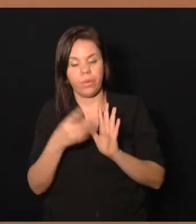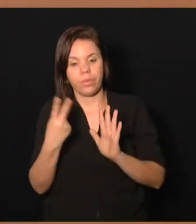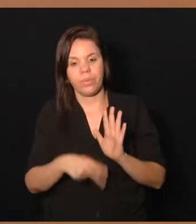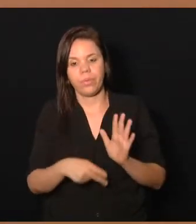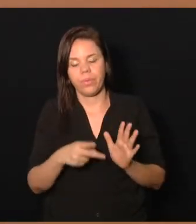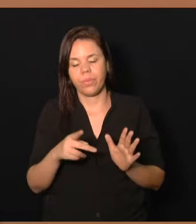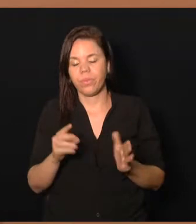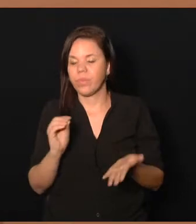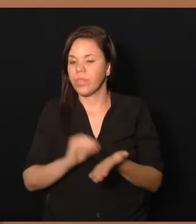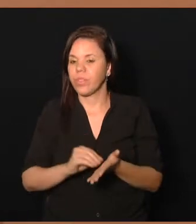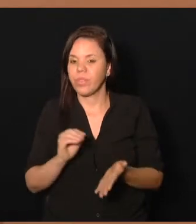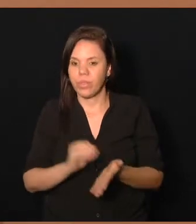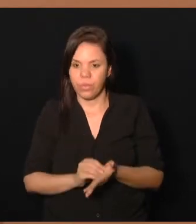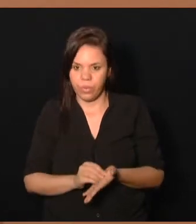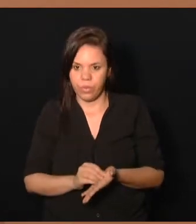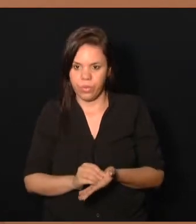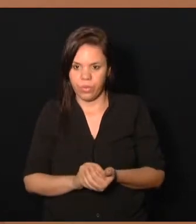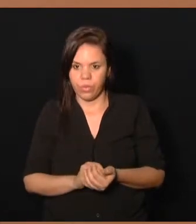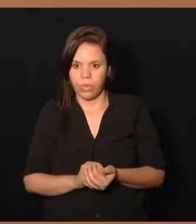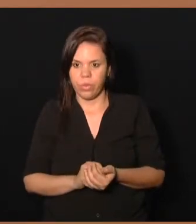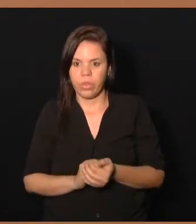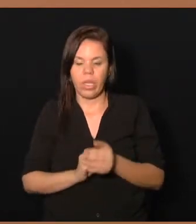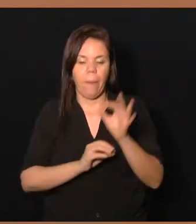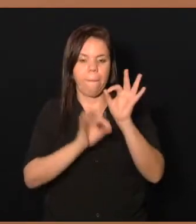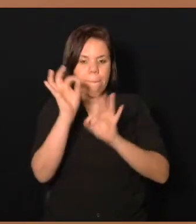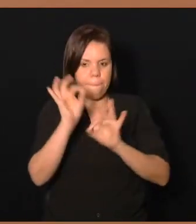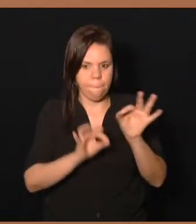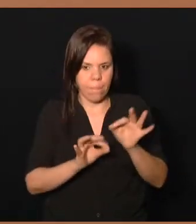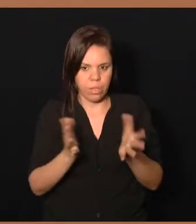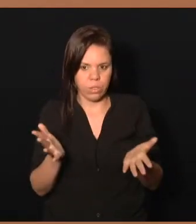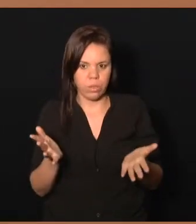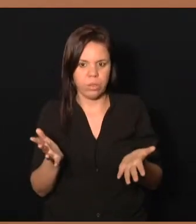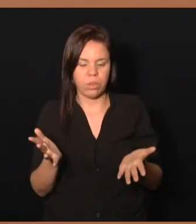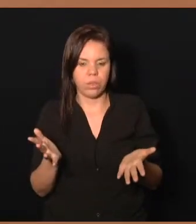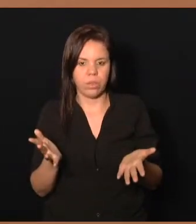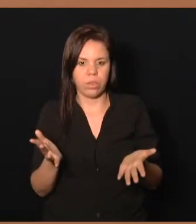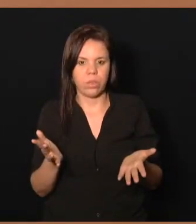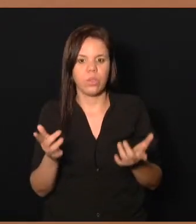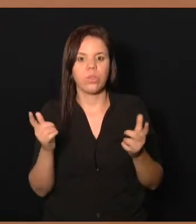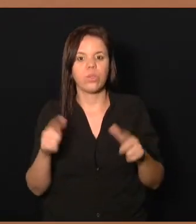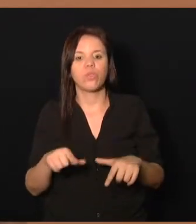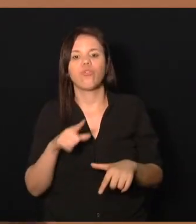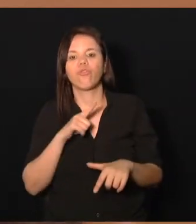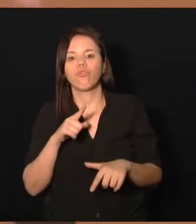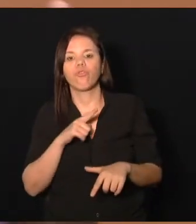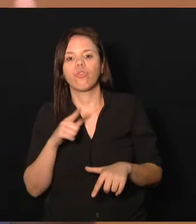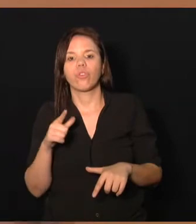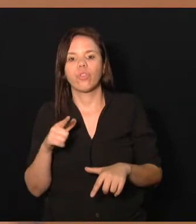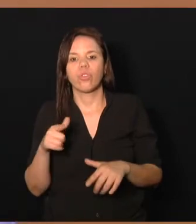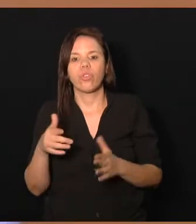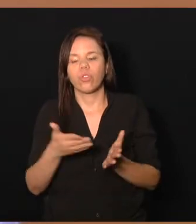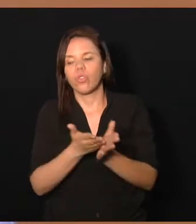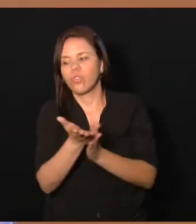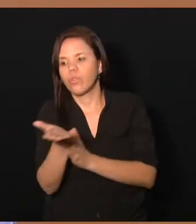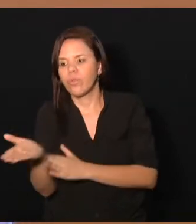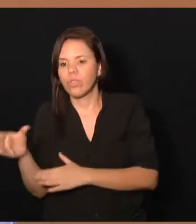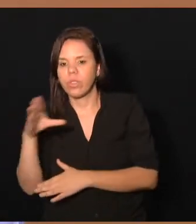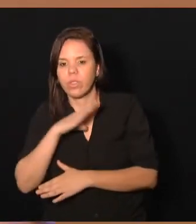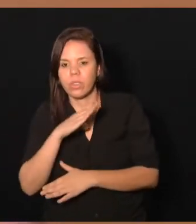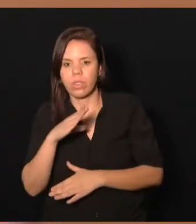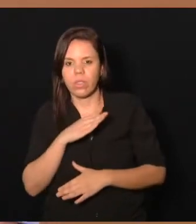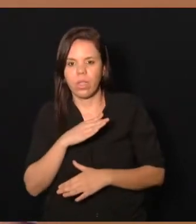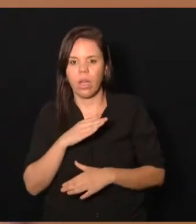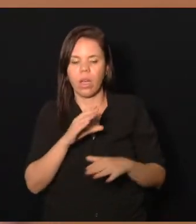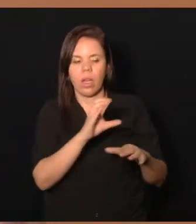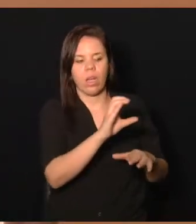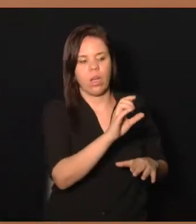uma falta de planejamento aonde ia passar o desvio da nossa cidade, de quem vem do Campo